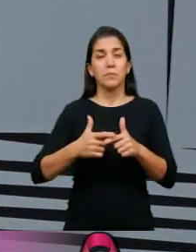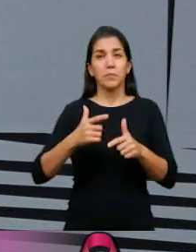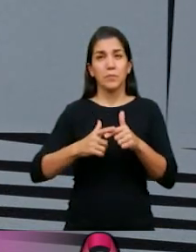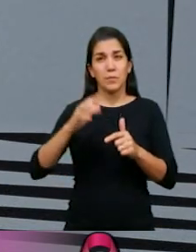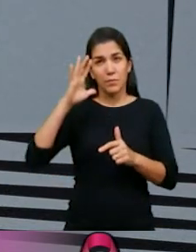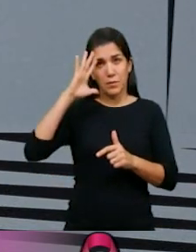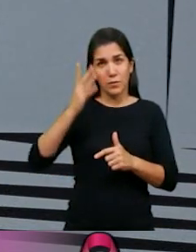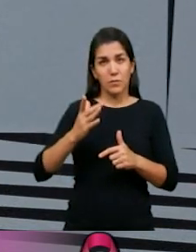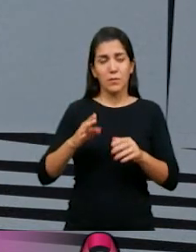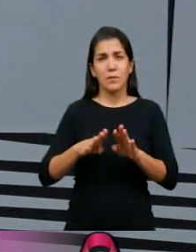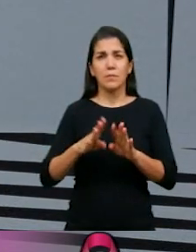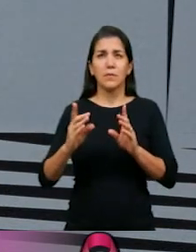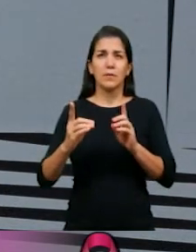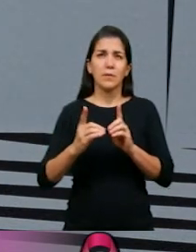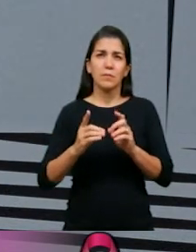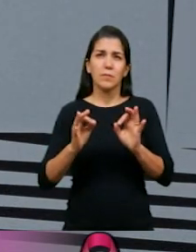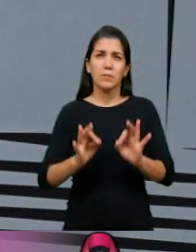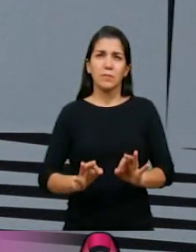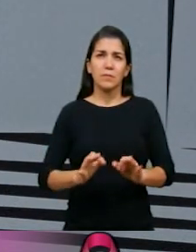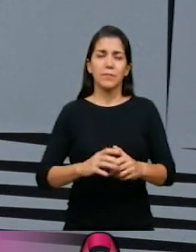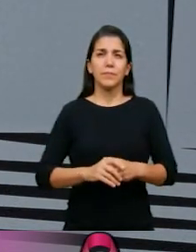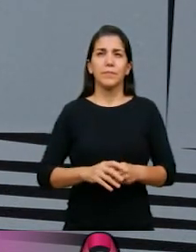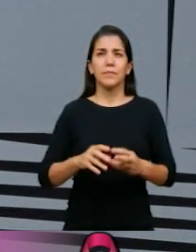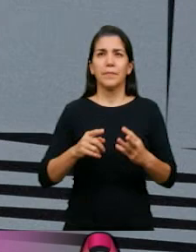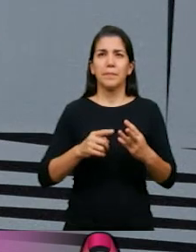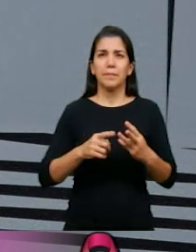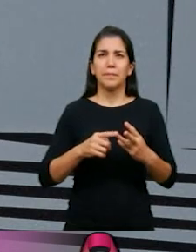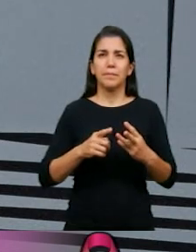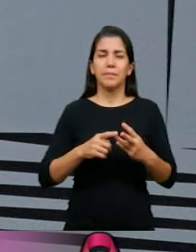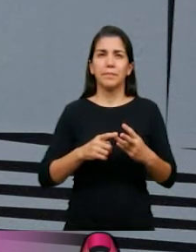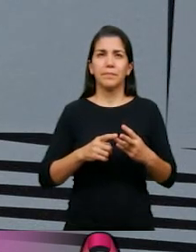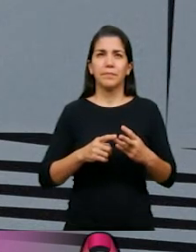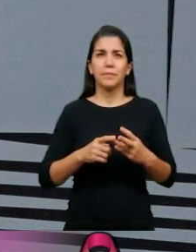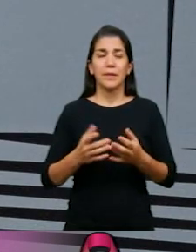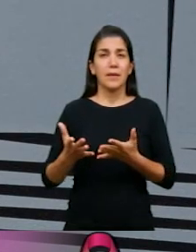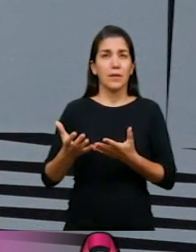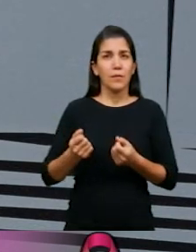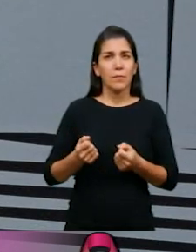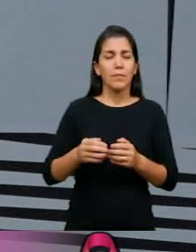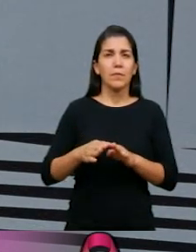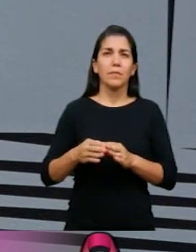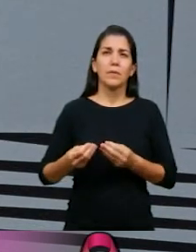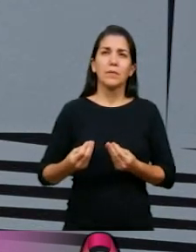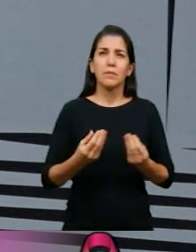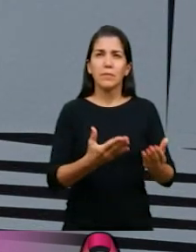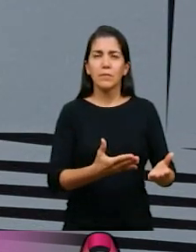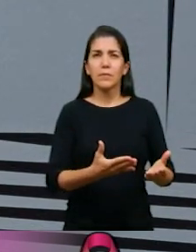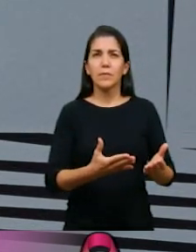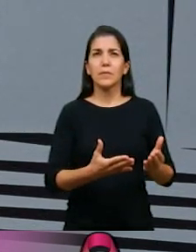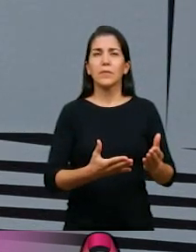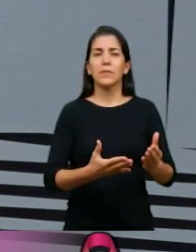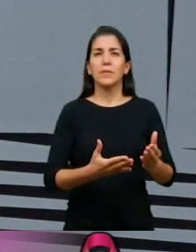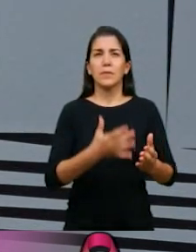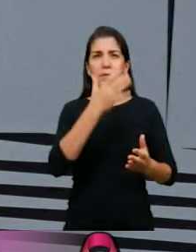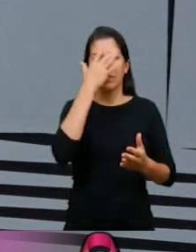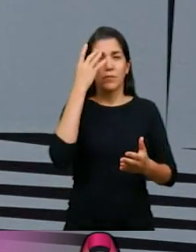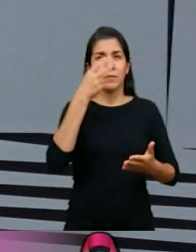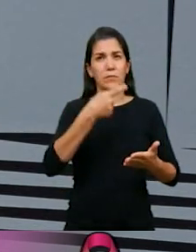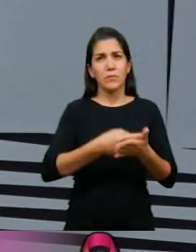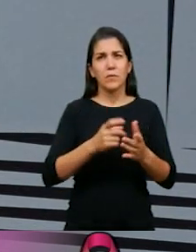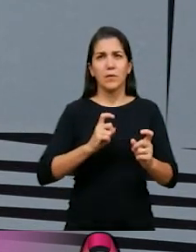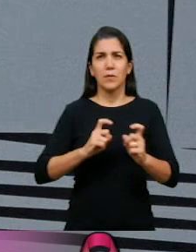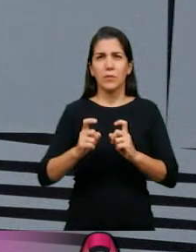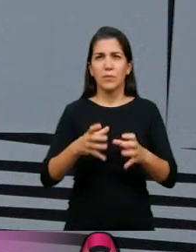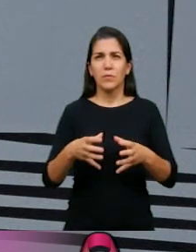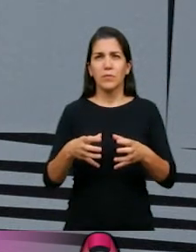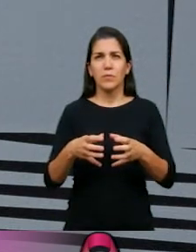e garantir o atendimento adequado? 3. O acolhimento e encaminhamento das demandas dos pacientes e reuniões em